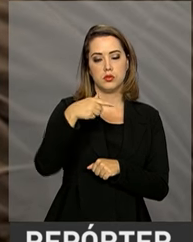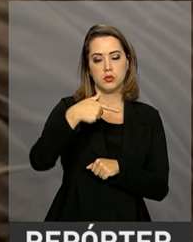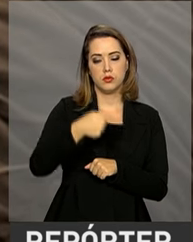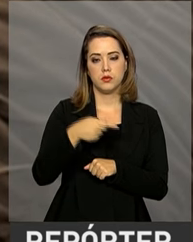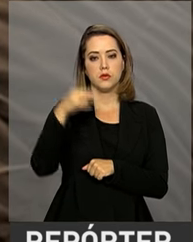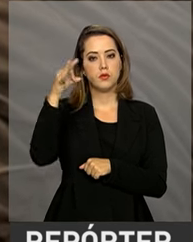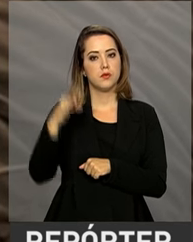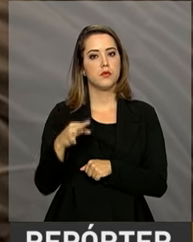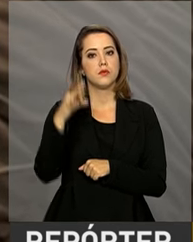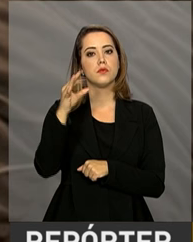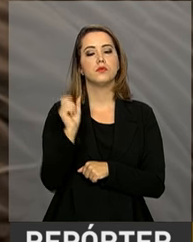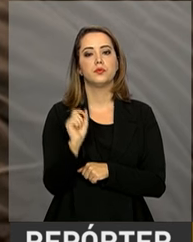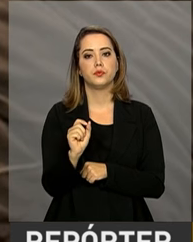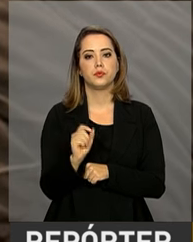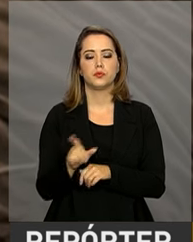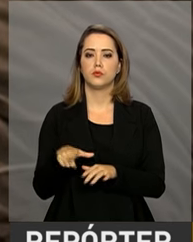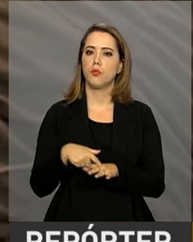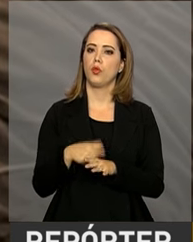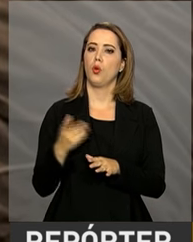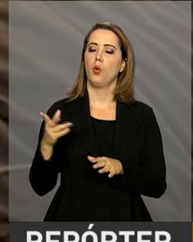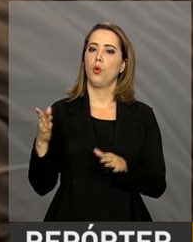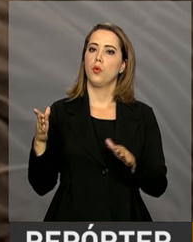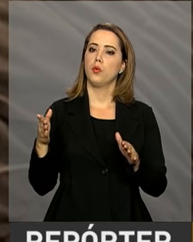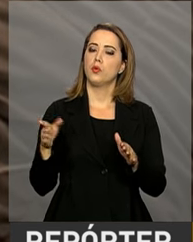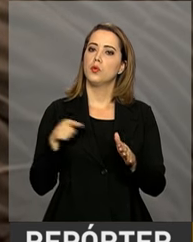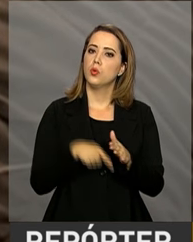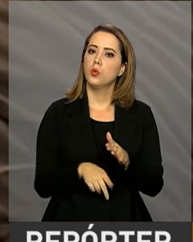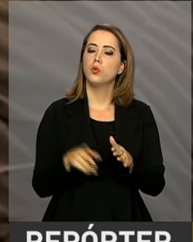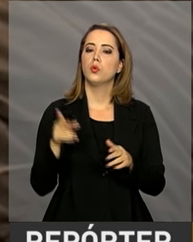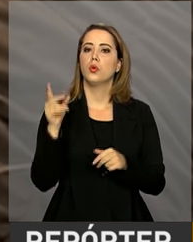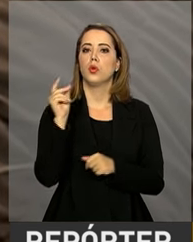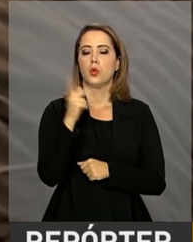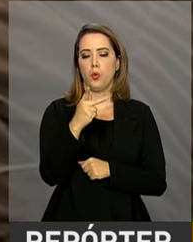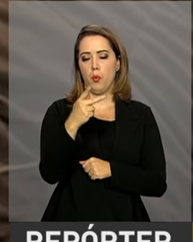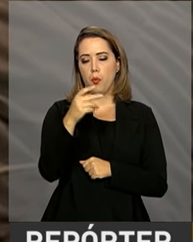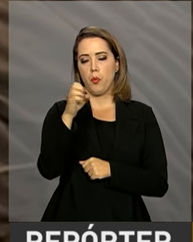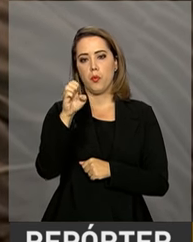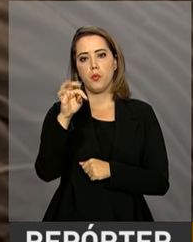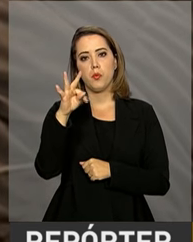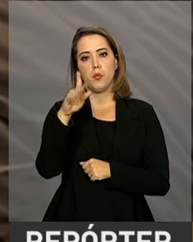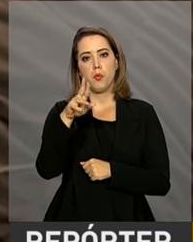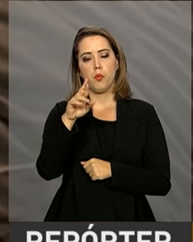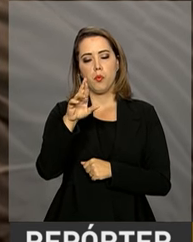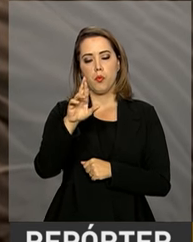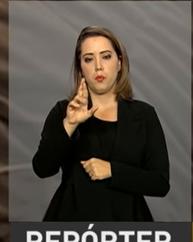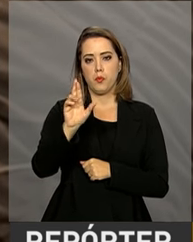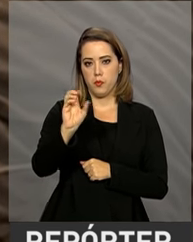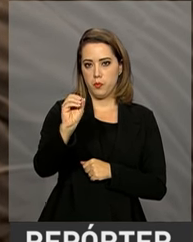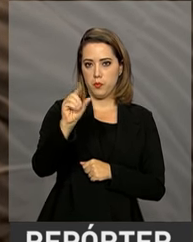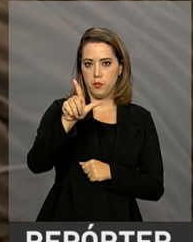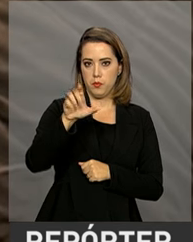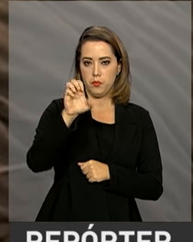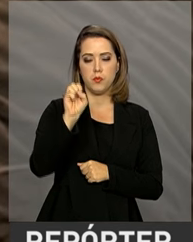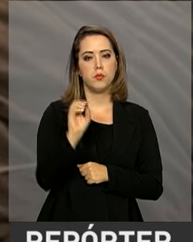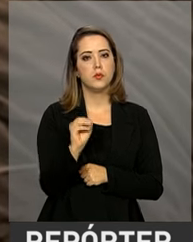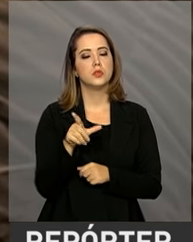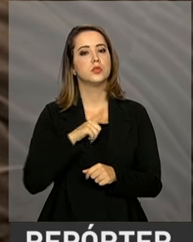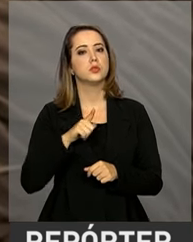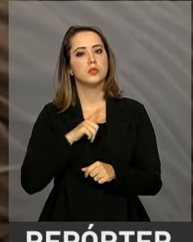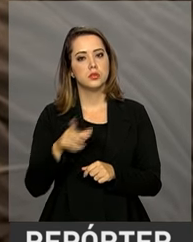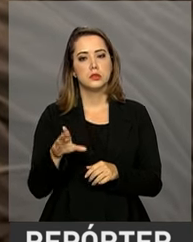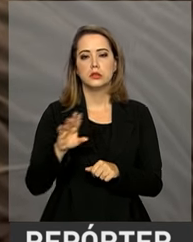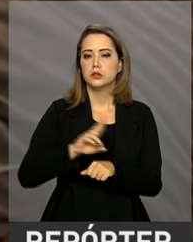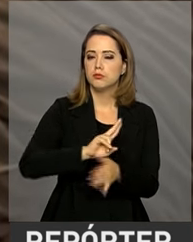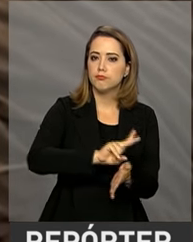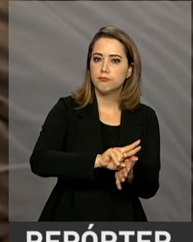Essa questão do choque do petróleo, de certa maneira, criou essa cultura, né, de estratégia no país, né, de